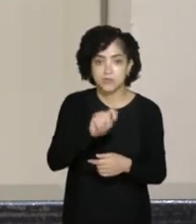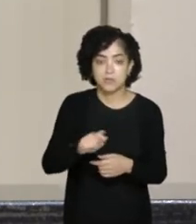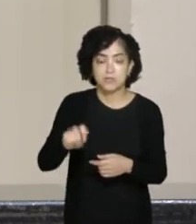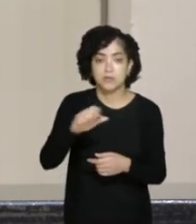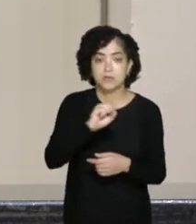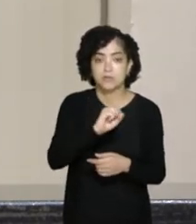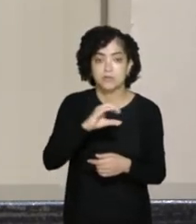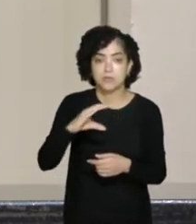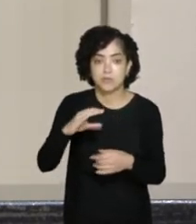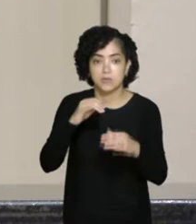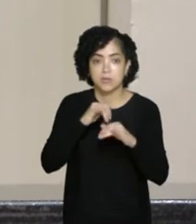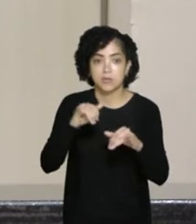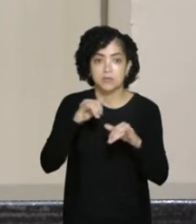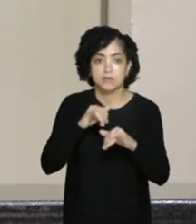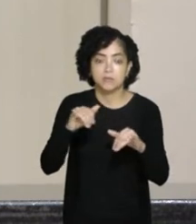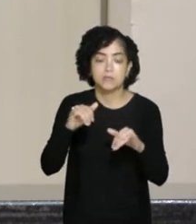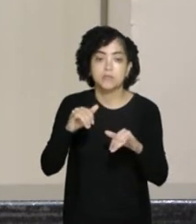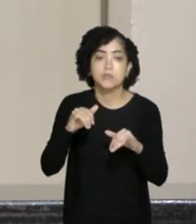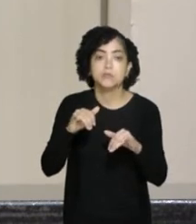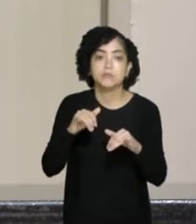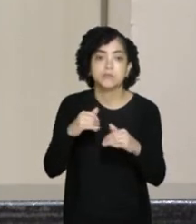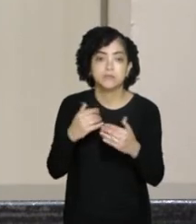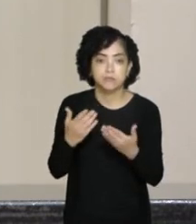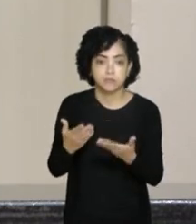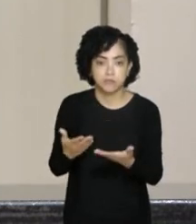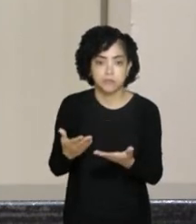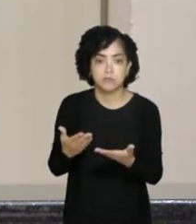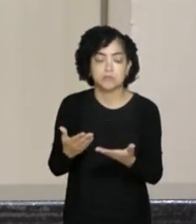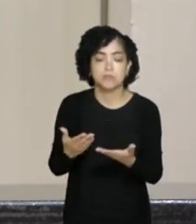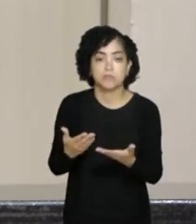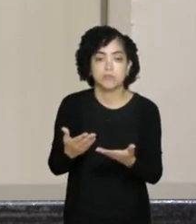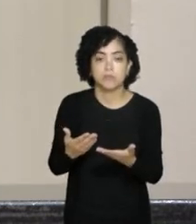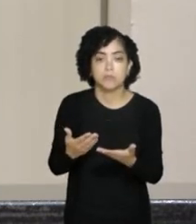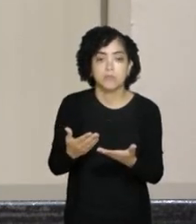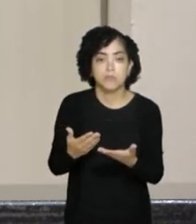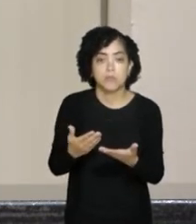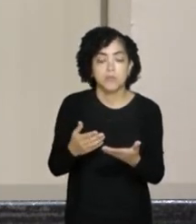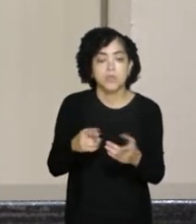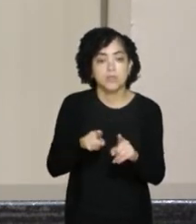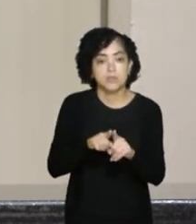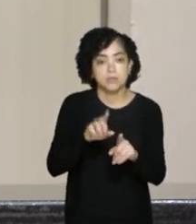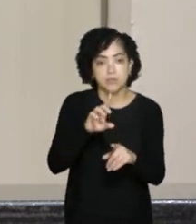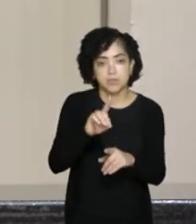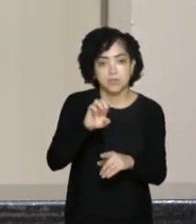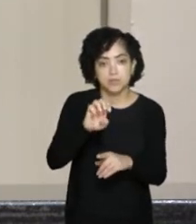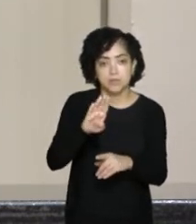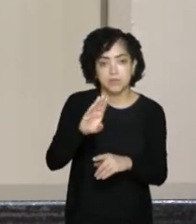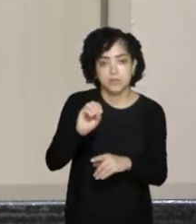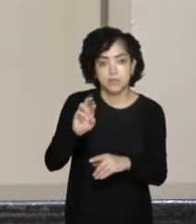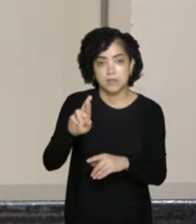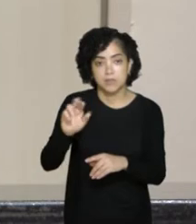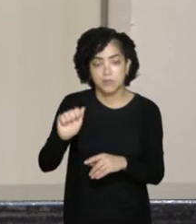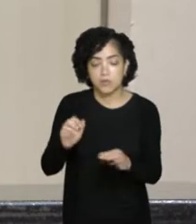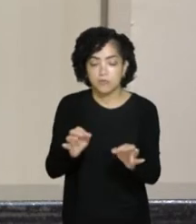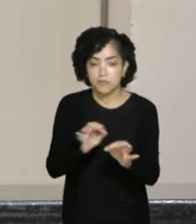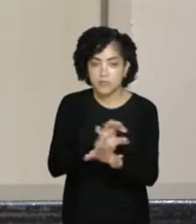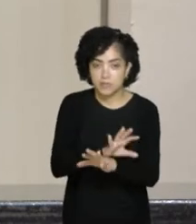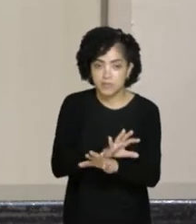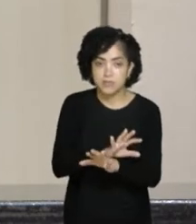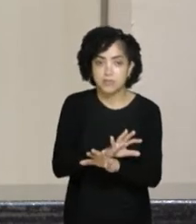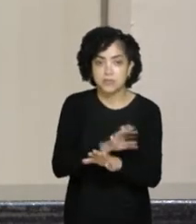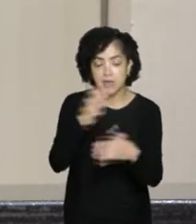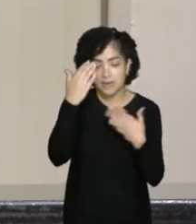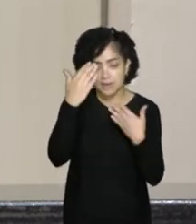Catarinense Empresa, Casa de Imprensa, Casa do Jornalista, Débora Almada. Finalizando, o senhor